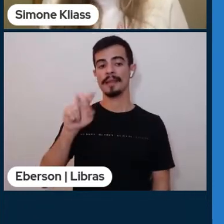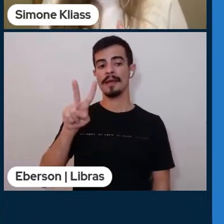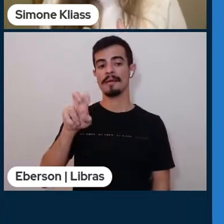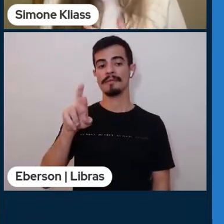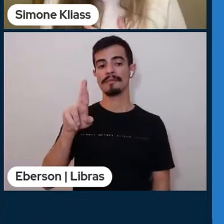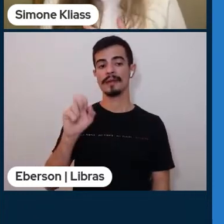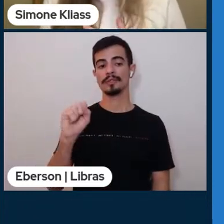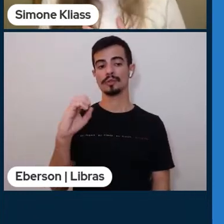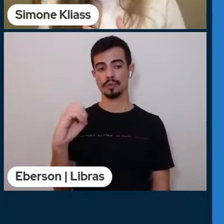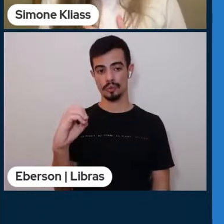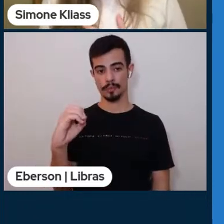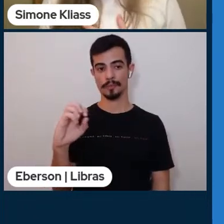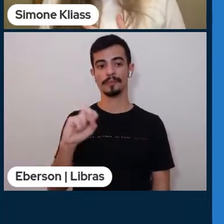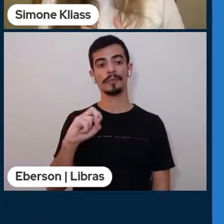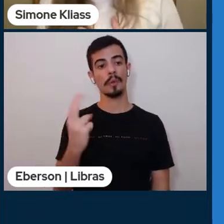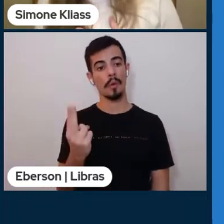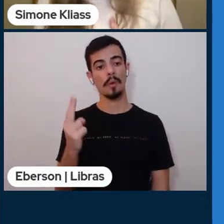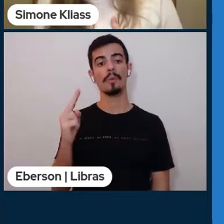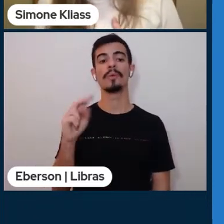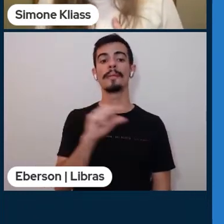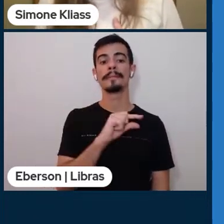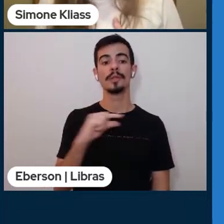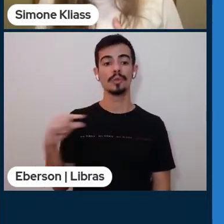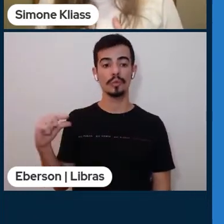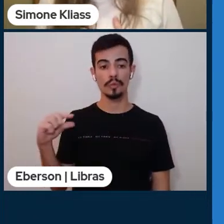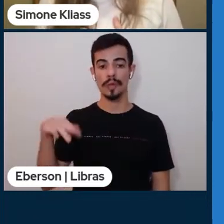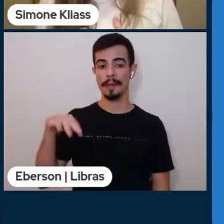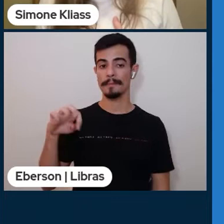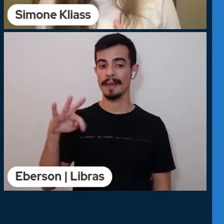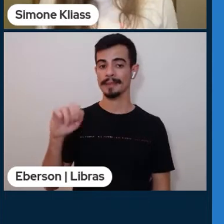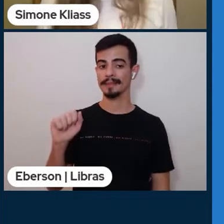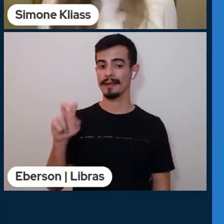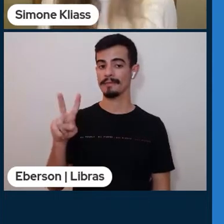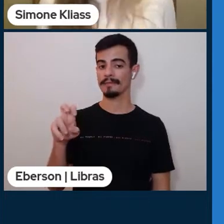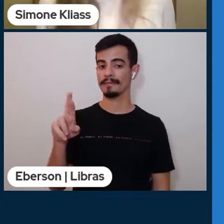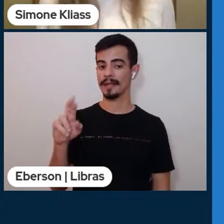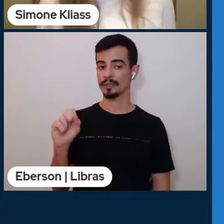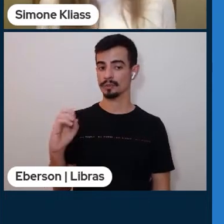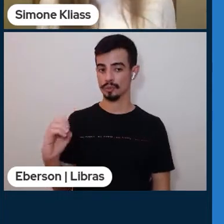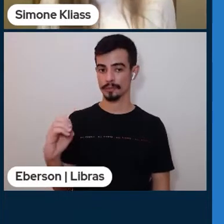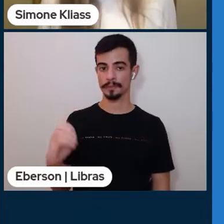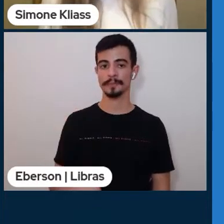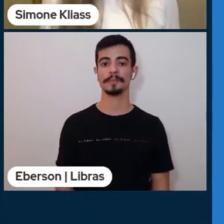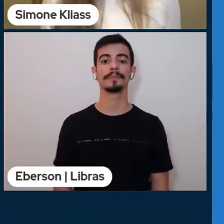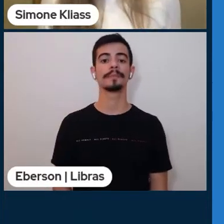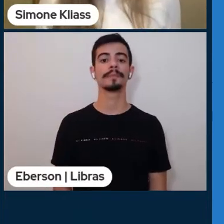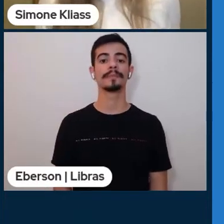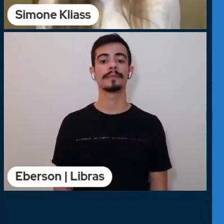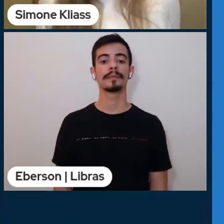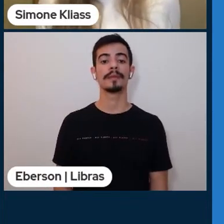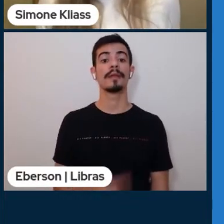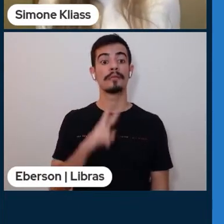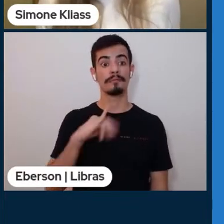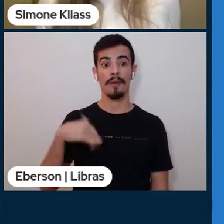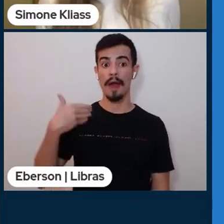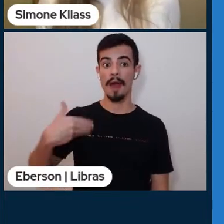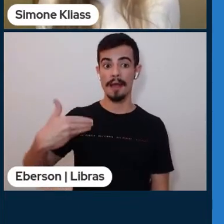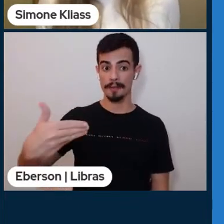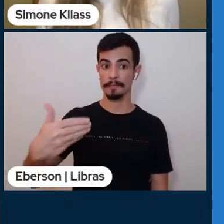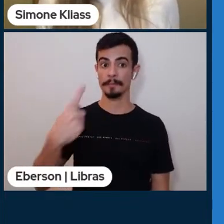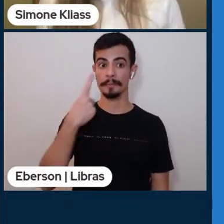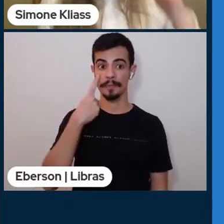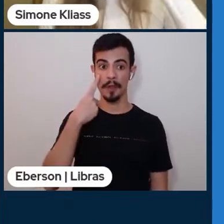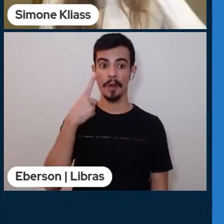matou verso com letra minúscula a gente vai chegar no meta a versão sabe quando e esse aqui é um